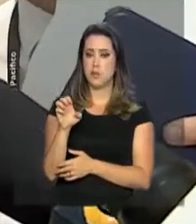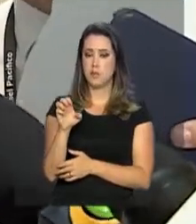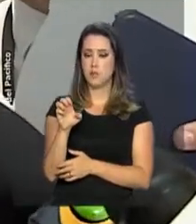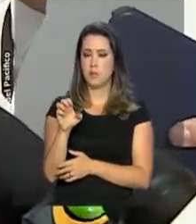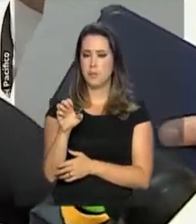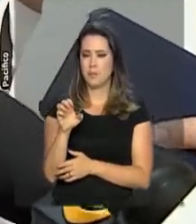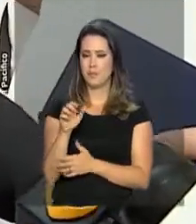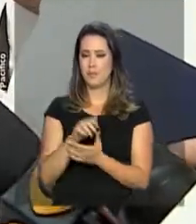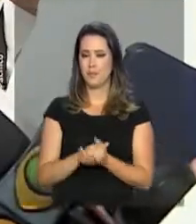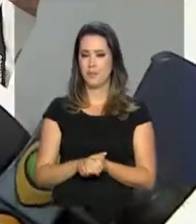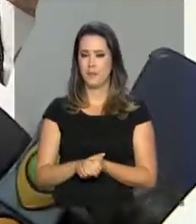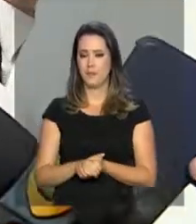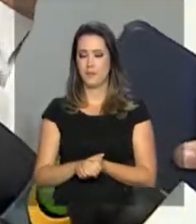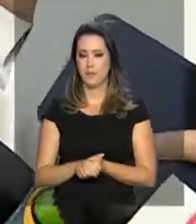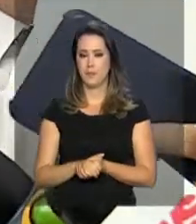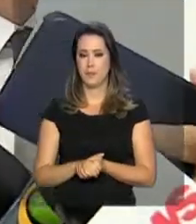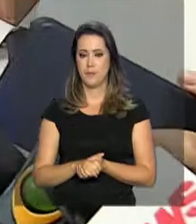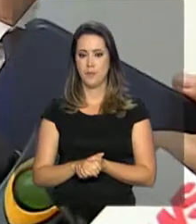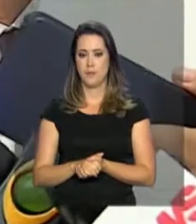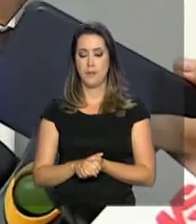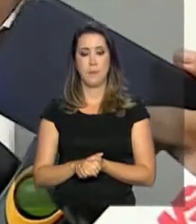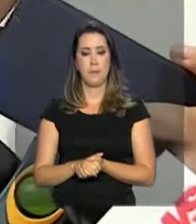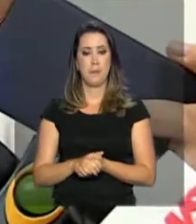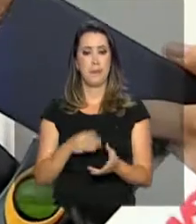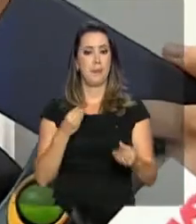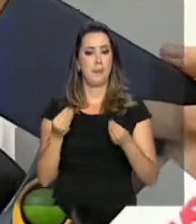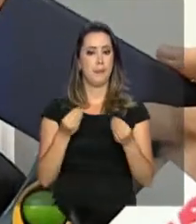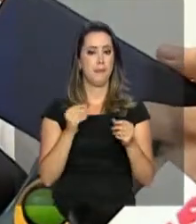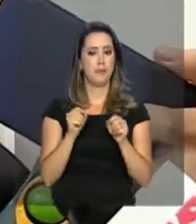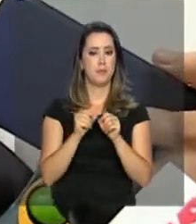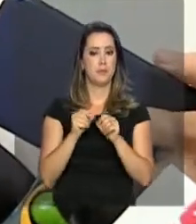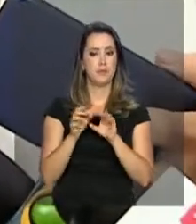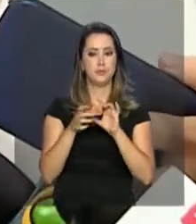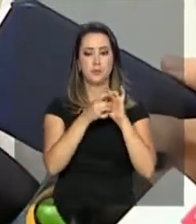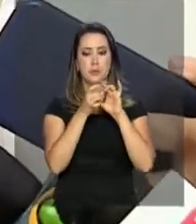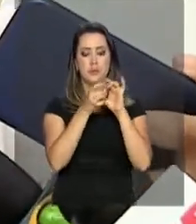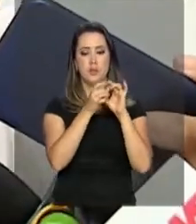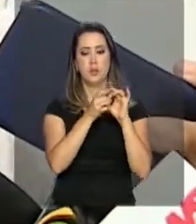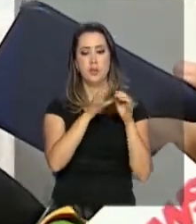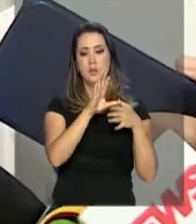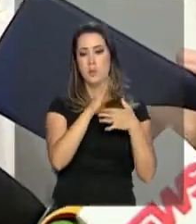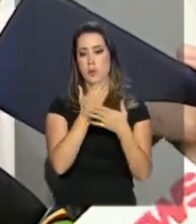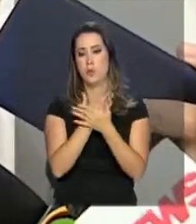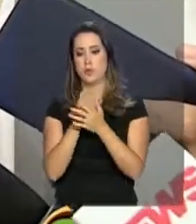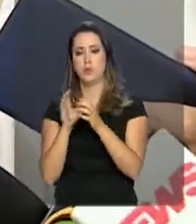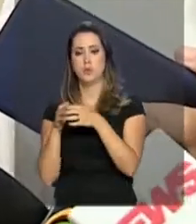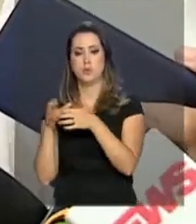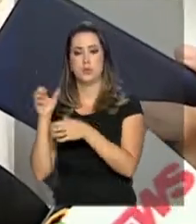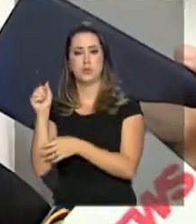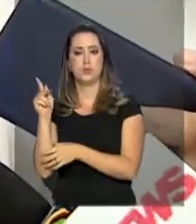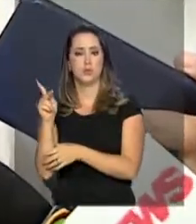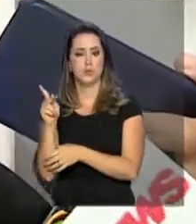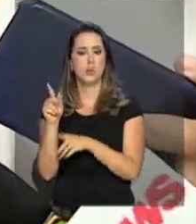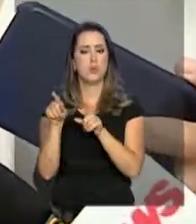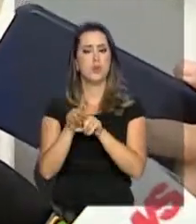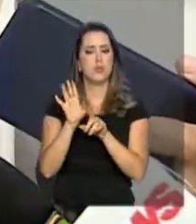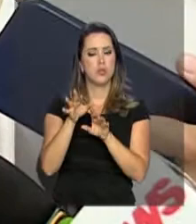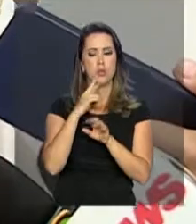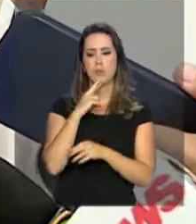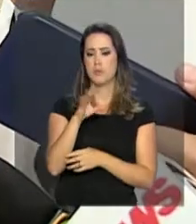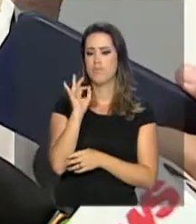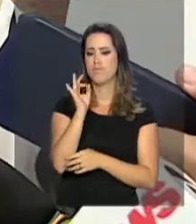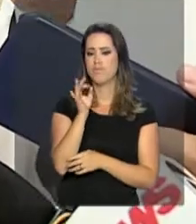fazer a conexão do mercosul com a aliança para o pacífico está dando resultados